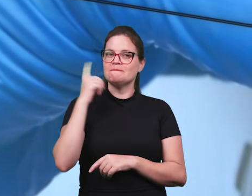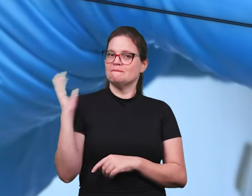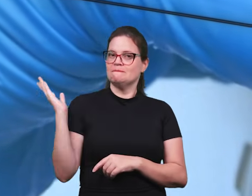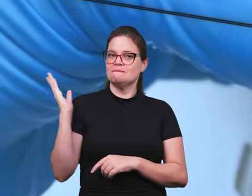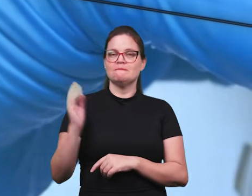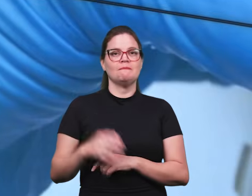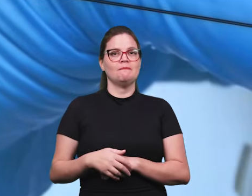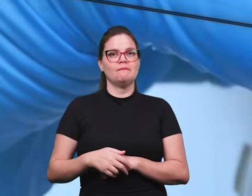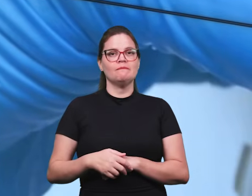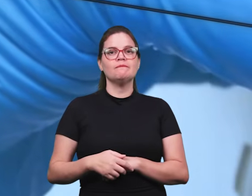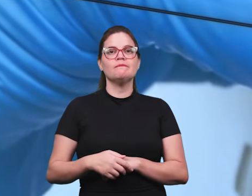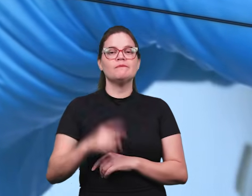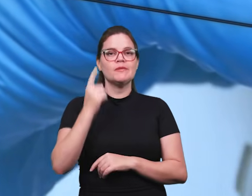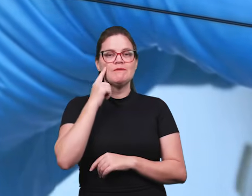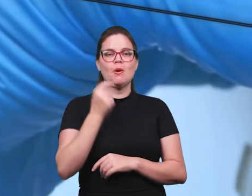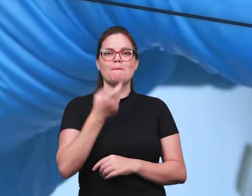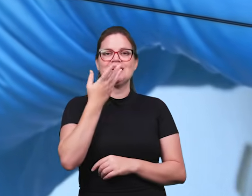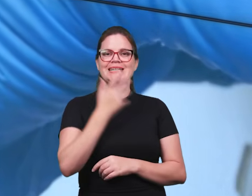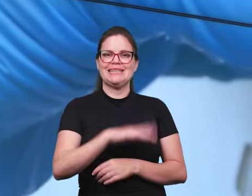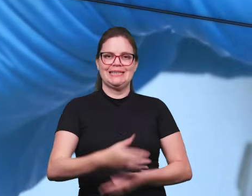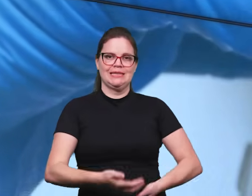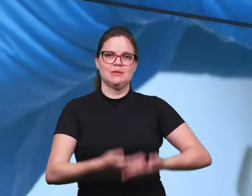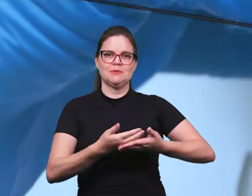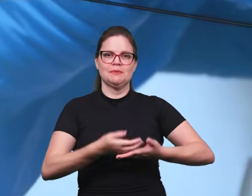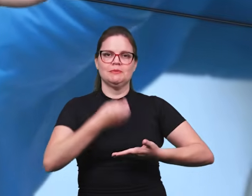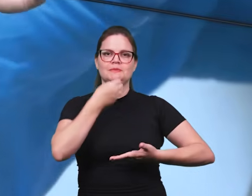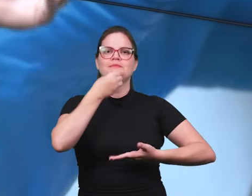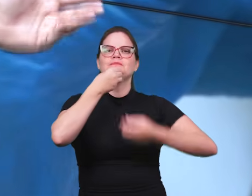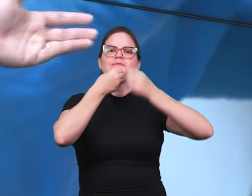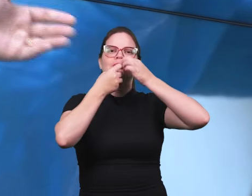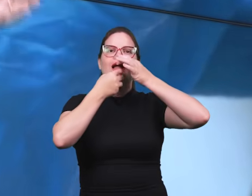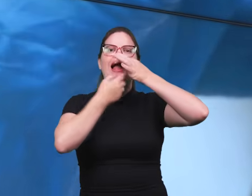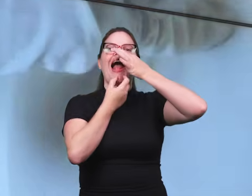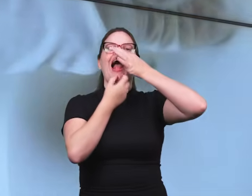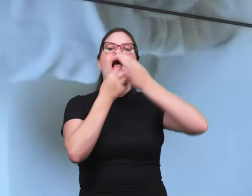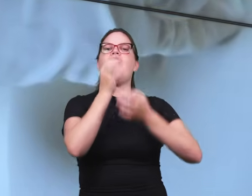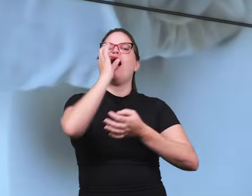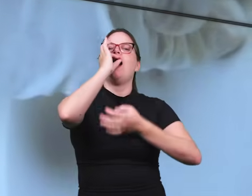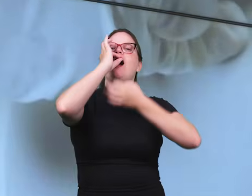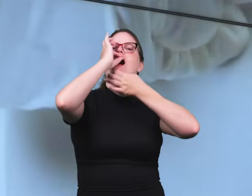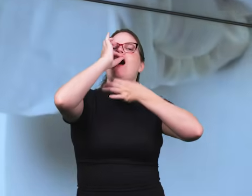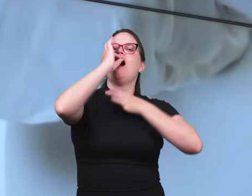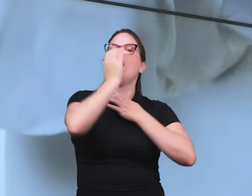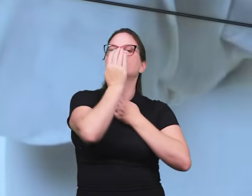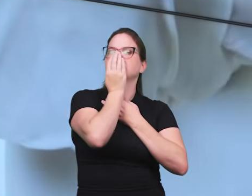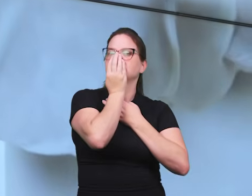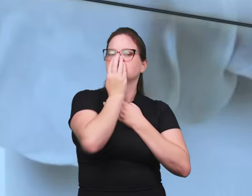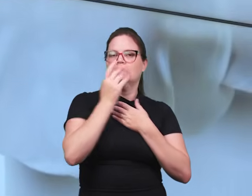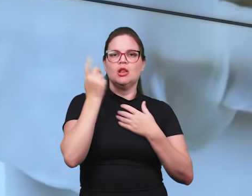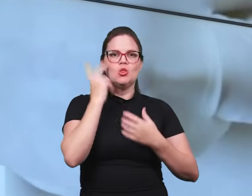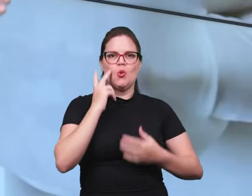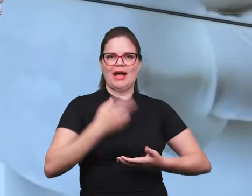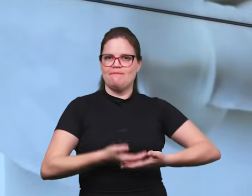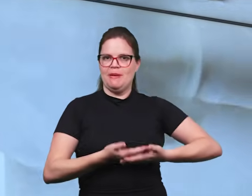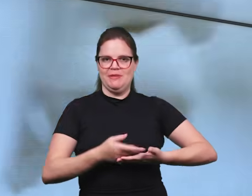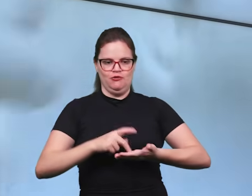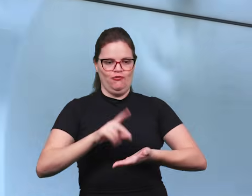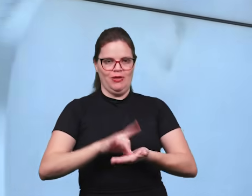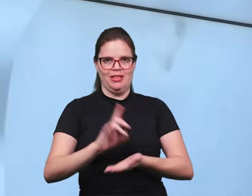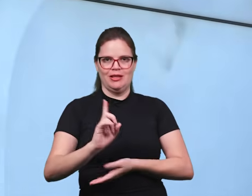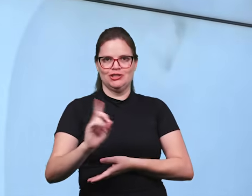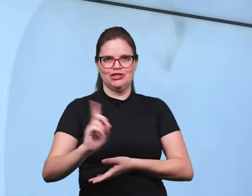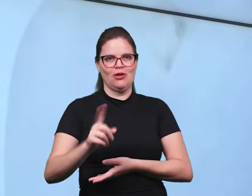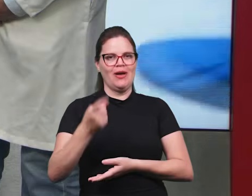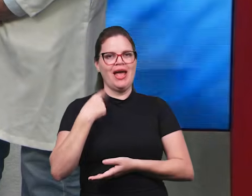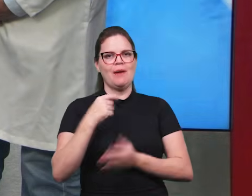aqui um vídeo de uma intubação de uma criança. Logicamente a TV Manaim não iria mostrar uma criança normal sendo